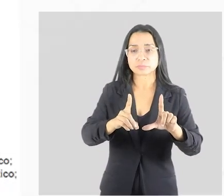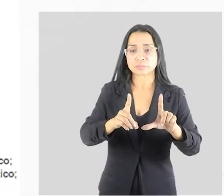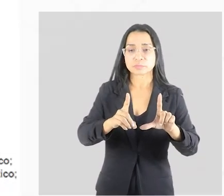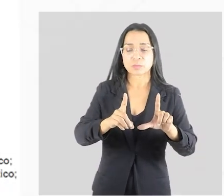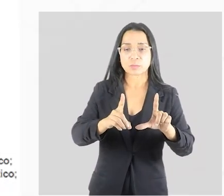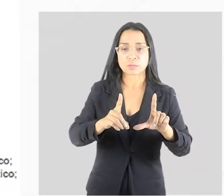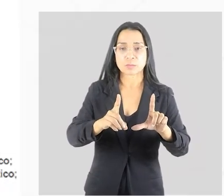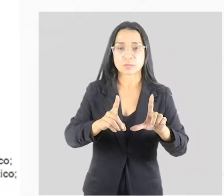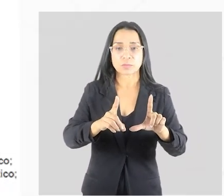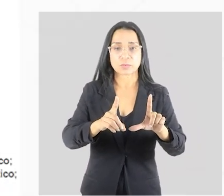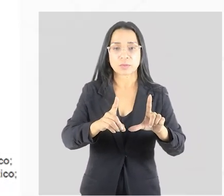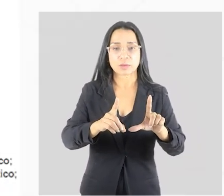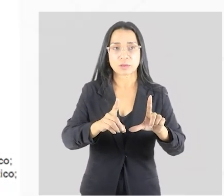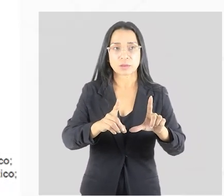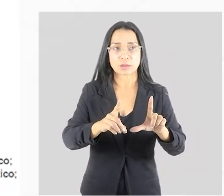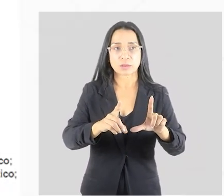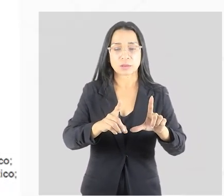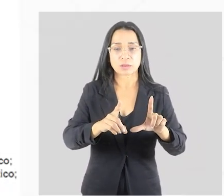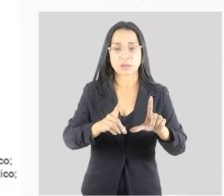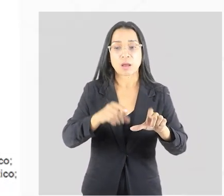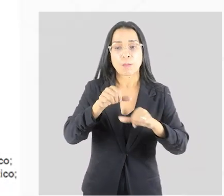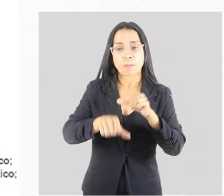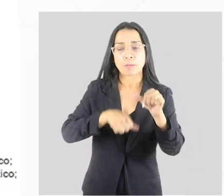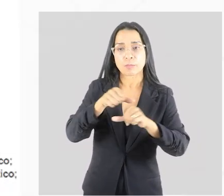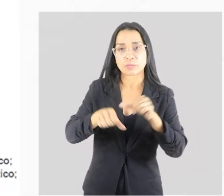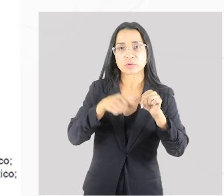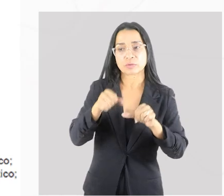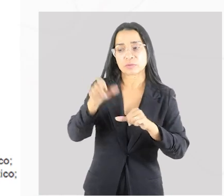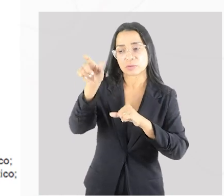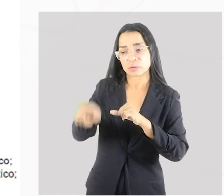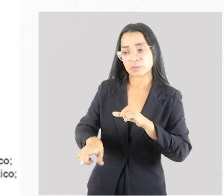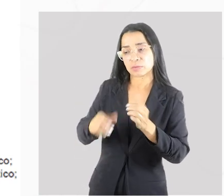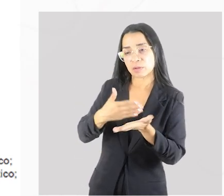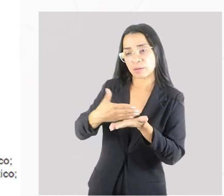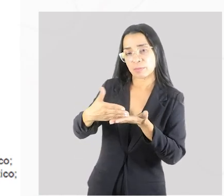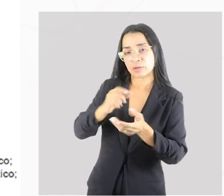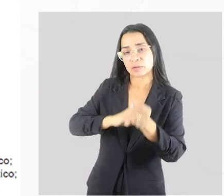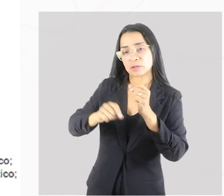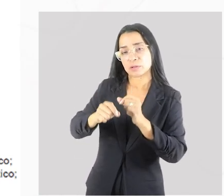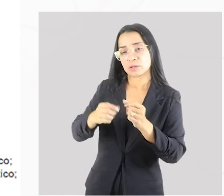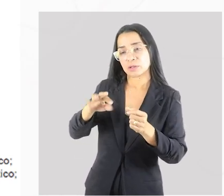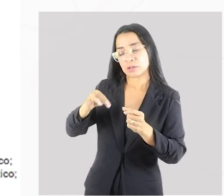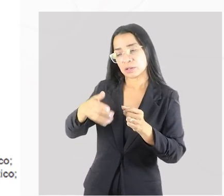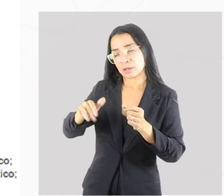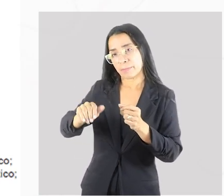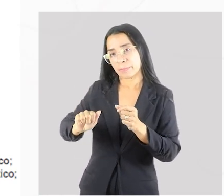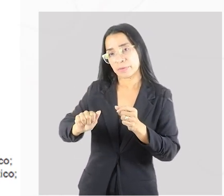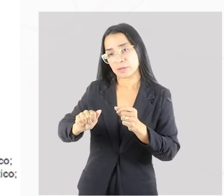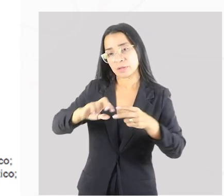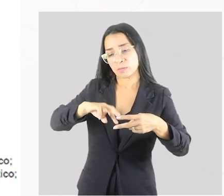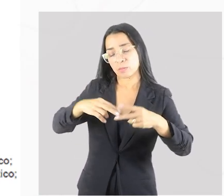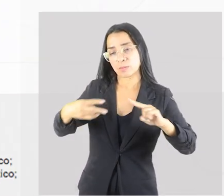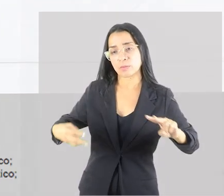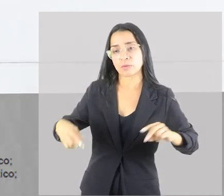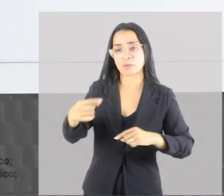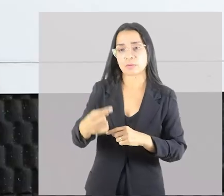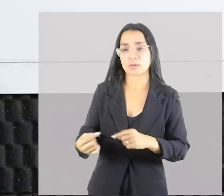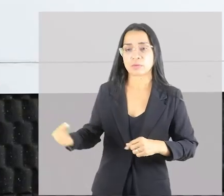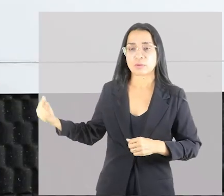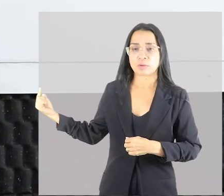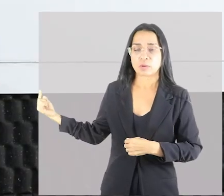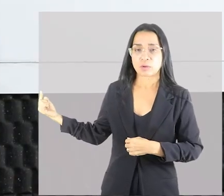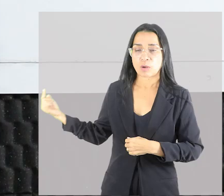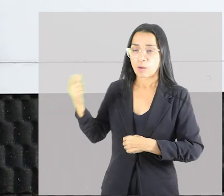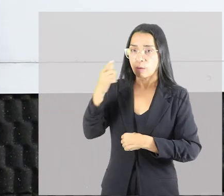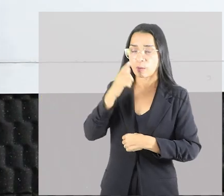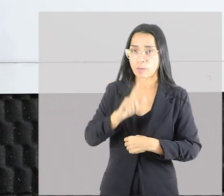tá? Para isso. Então a gente faz ali uma modificação desse indivíduo a partir dessa terapia dos genes, tá certo? Bora lá em